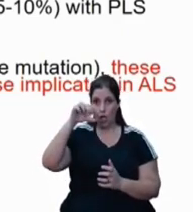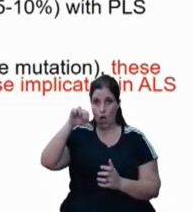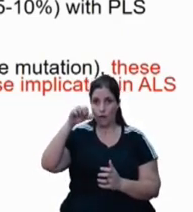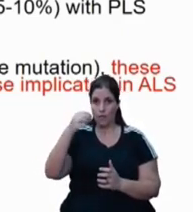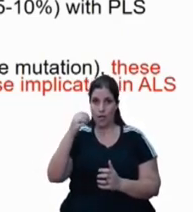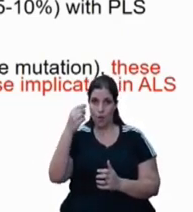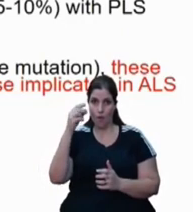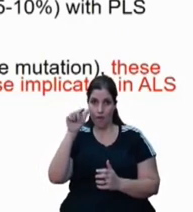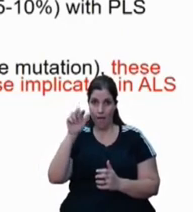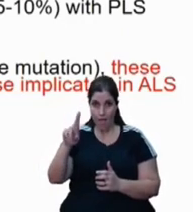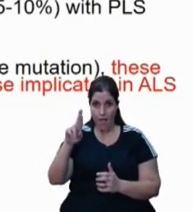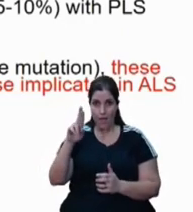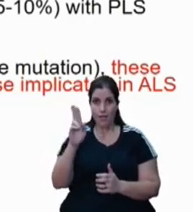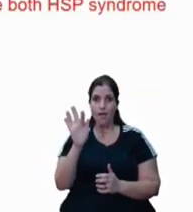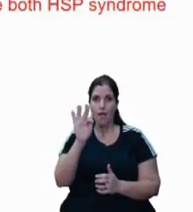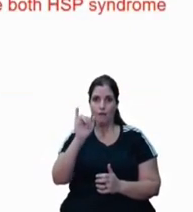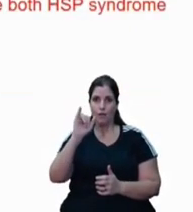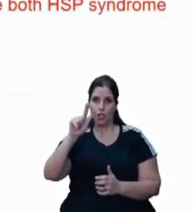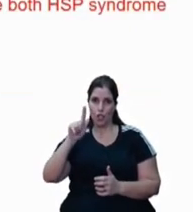C90Rf72 e FIG4.